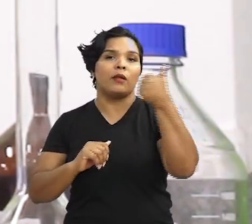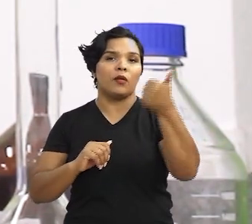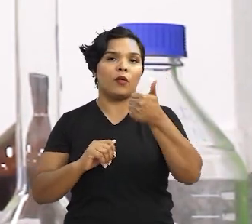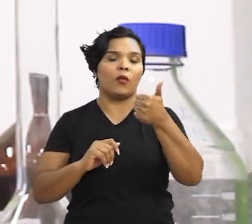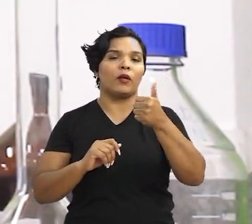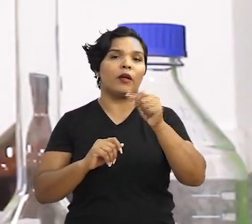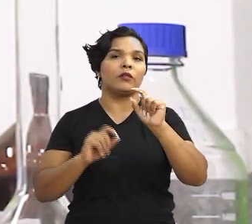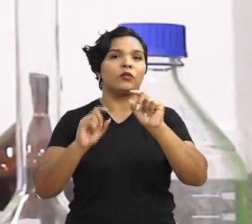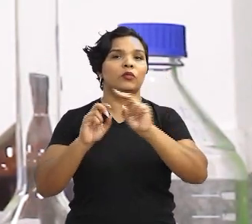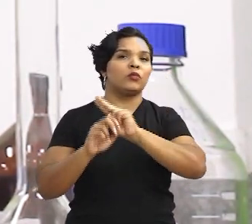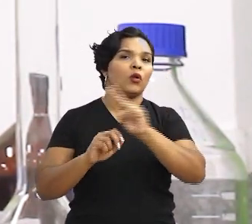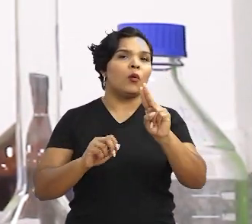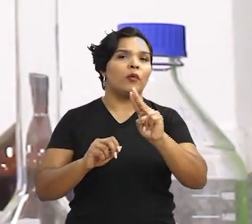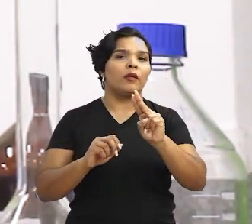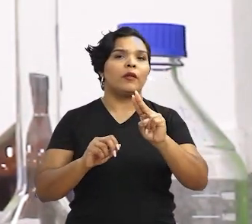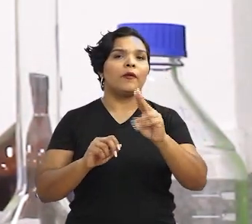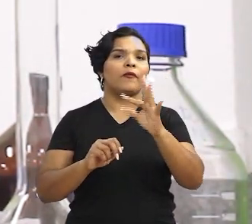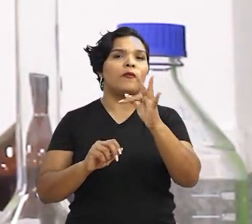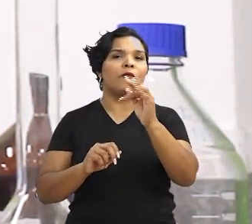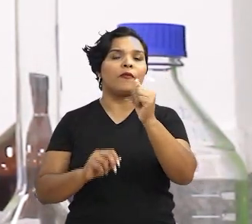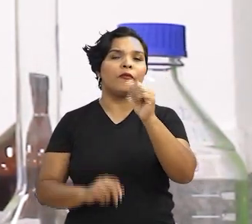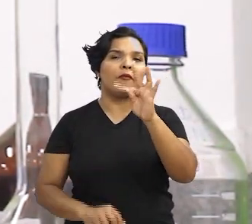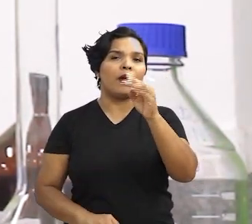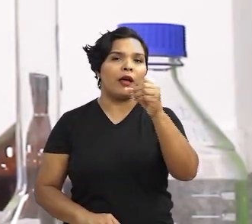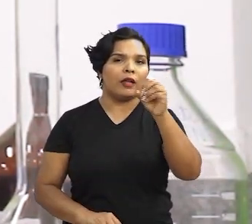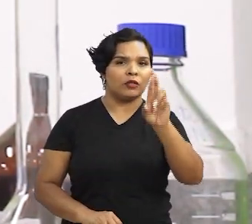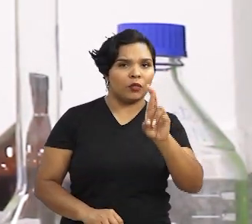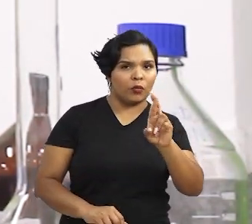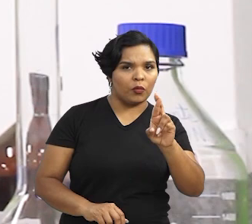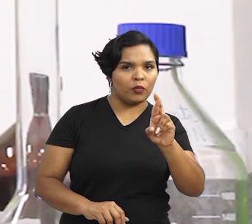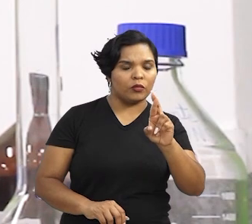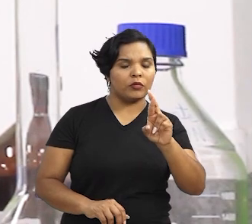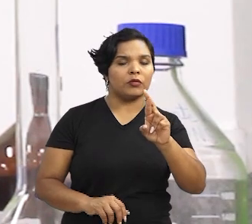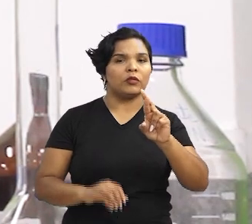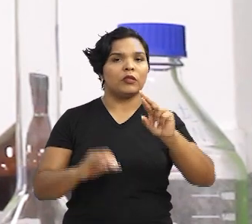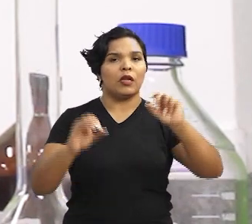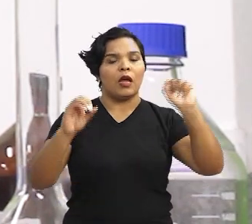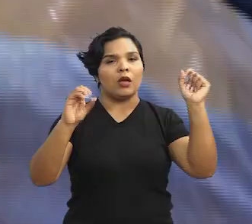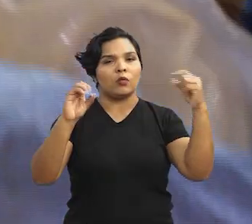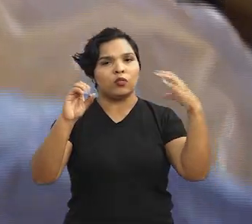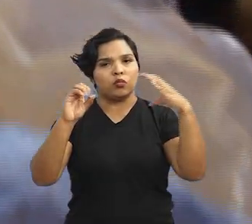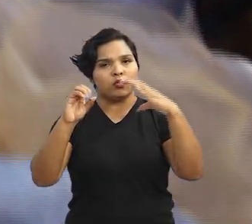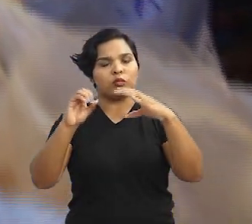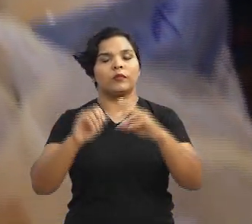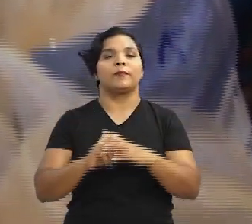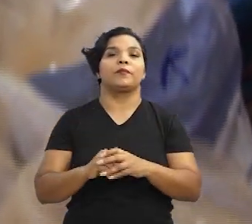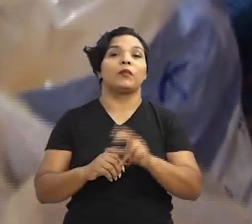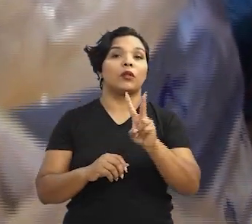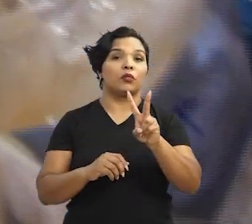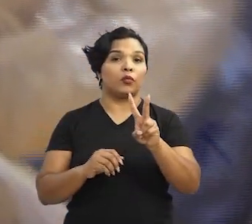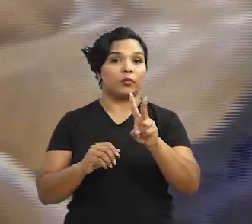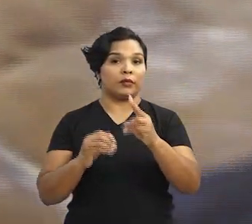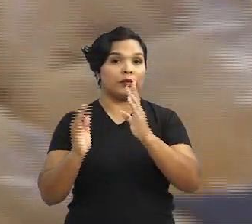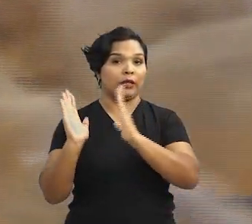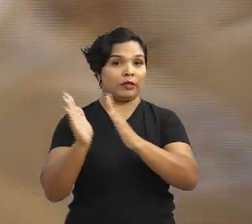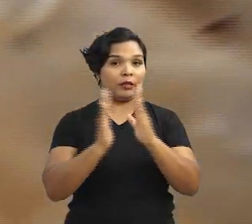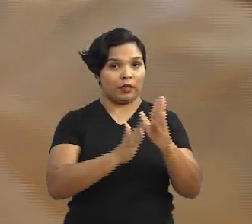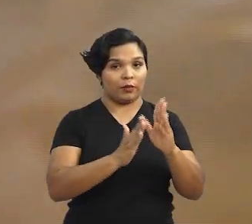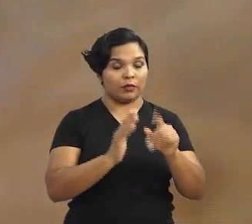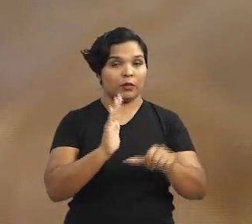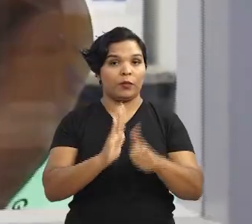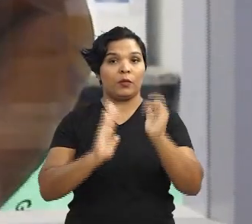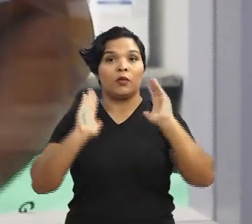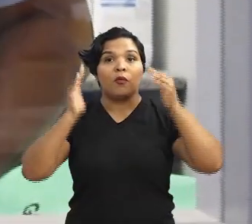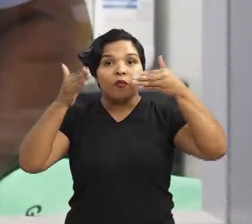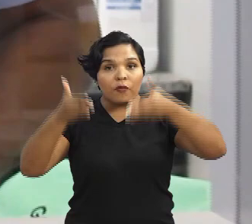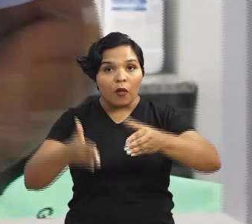o que a gente chama de fatores de emissão relacionados à produção de cana-de-açúcar. O projeto são duas etapas, né? A primeira,